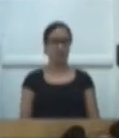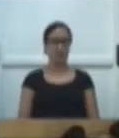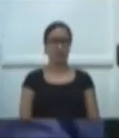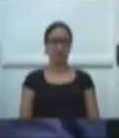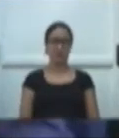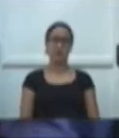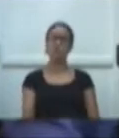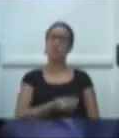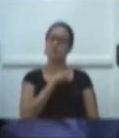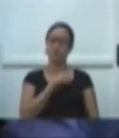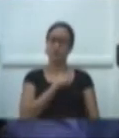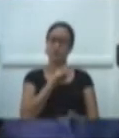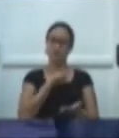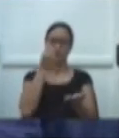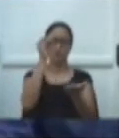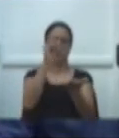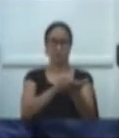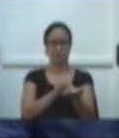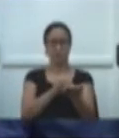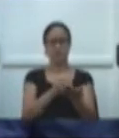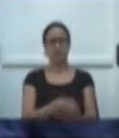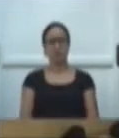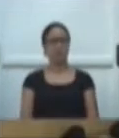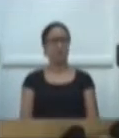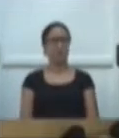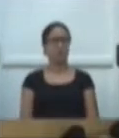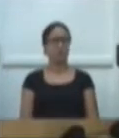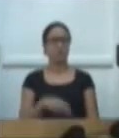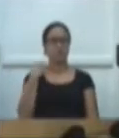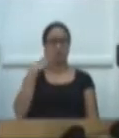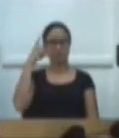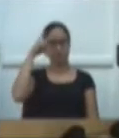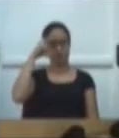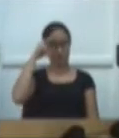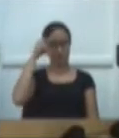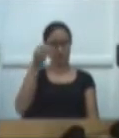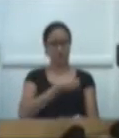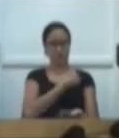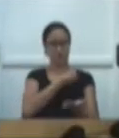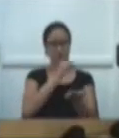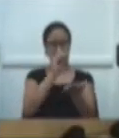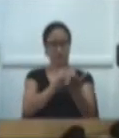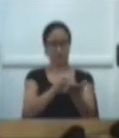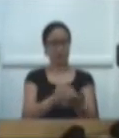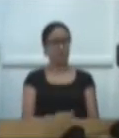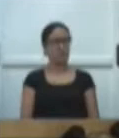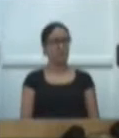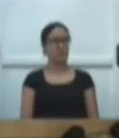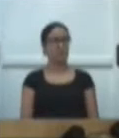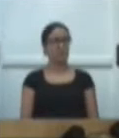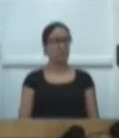minha presença, por favor. Quero registrar a presença do vereador José Faridzani aqui no plenário.